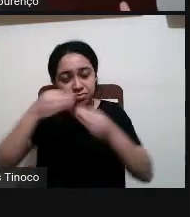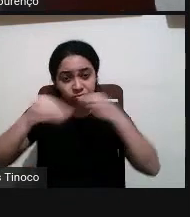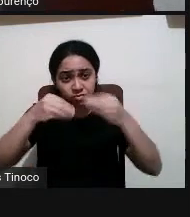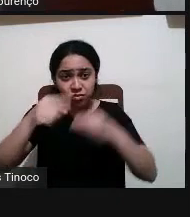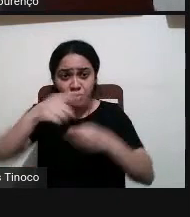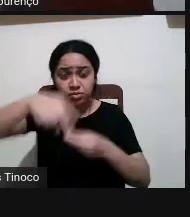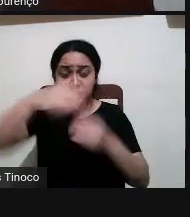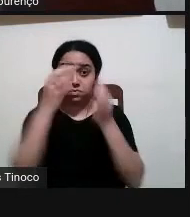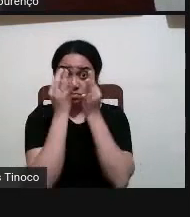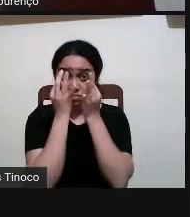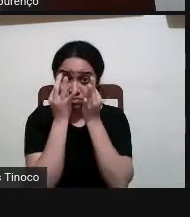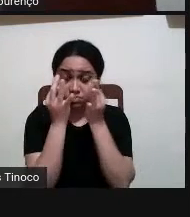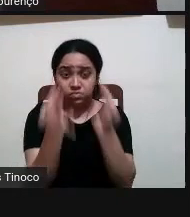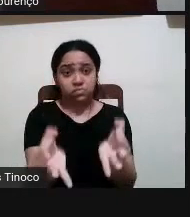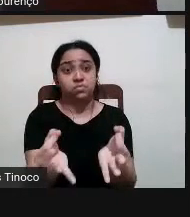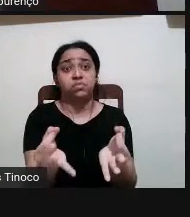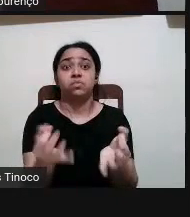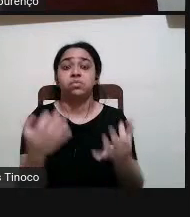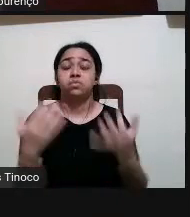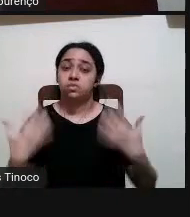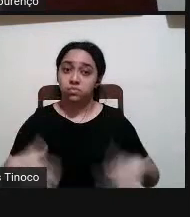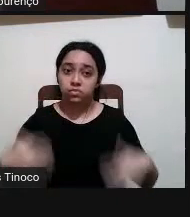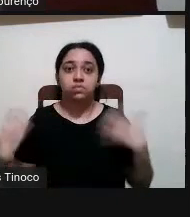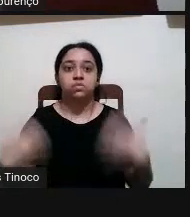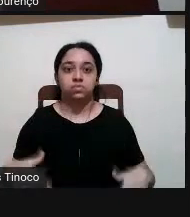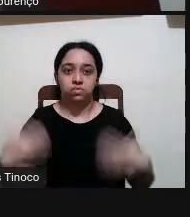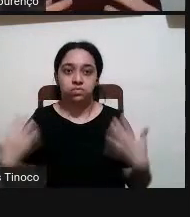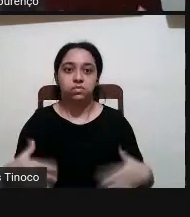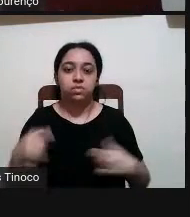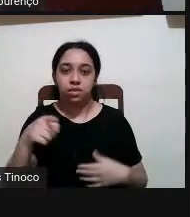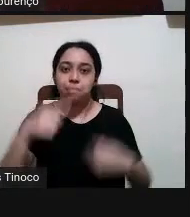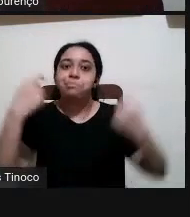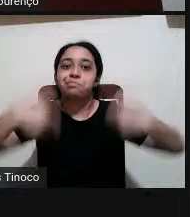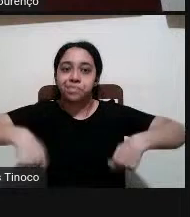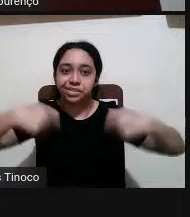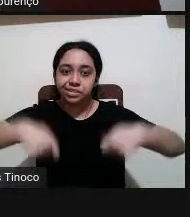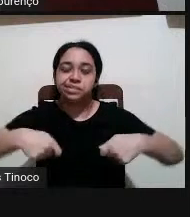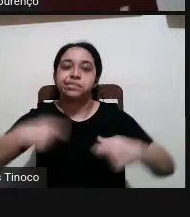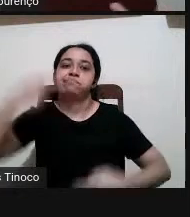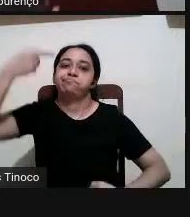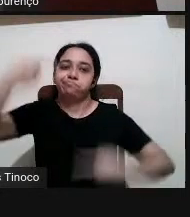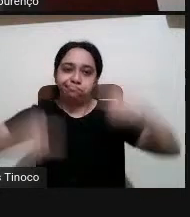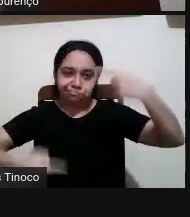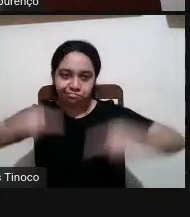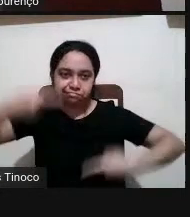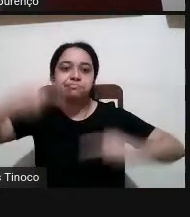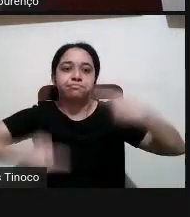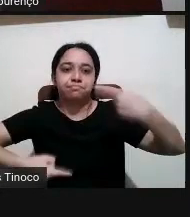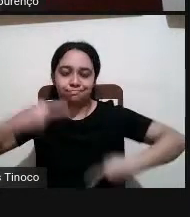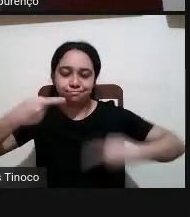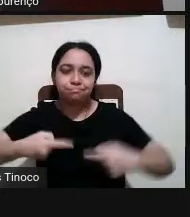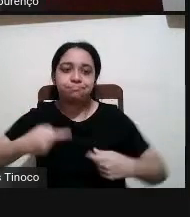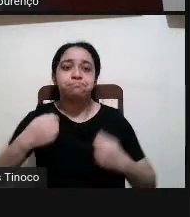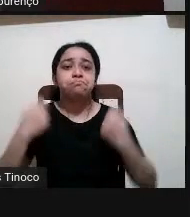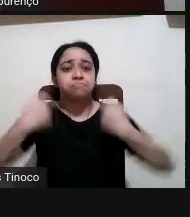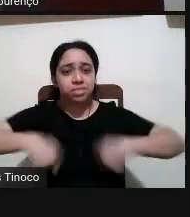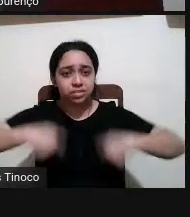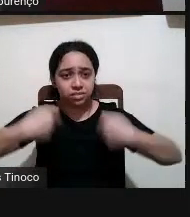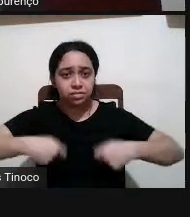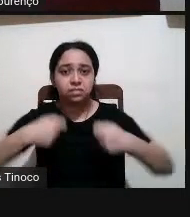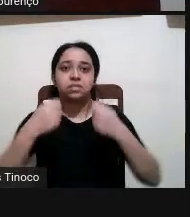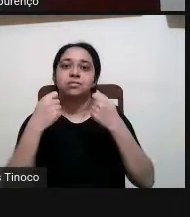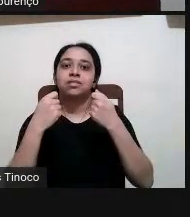atenção de como isso é algo que precisa ser discutido, que precisa ser observado com